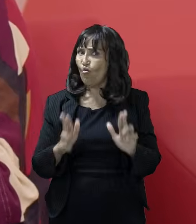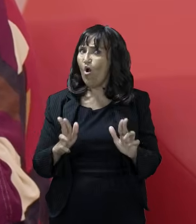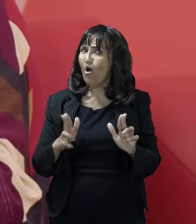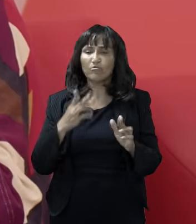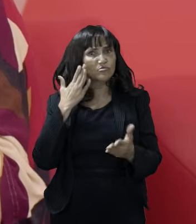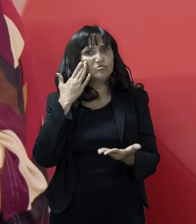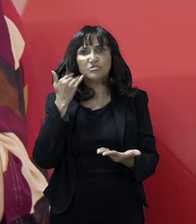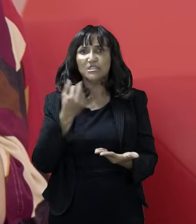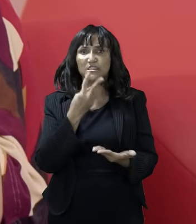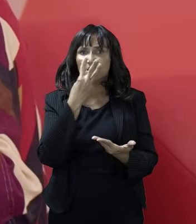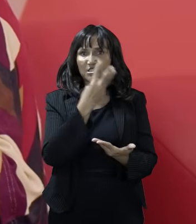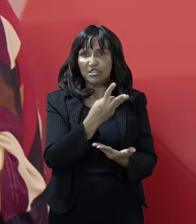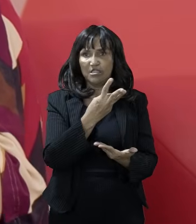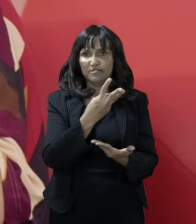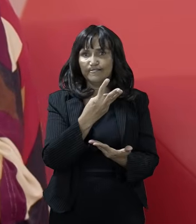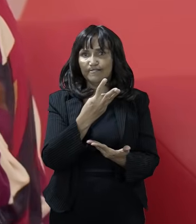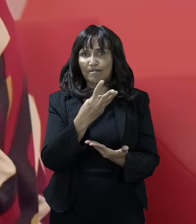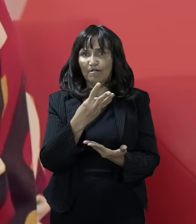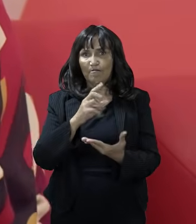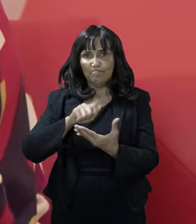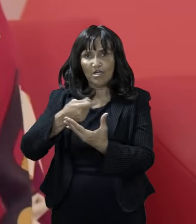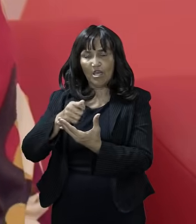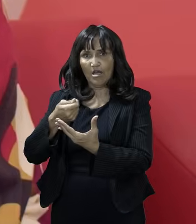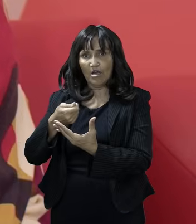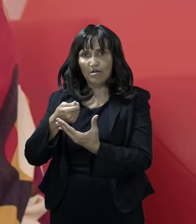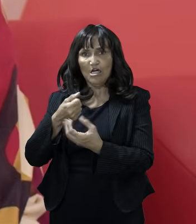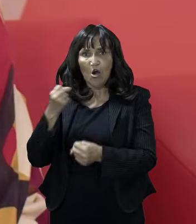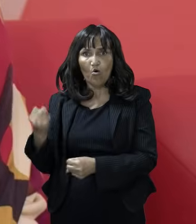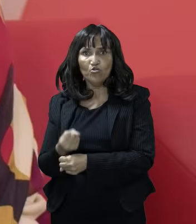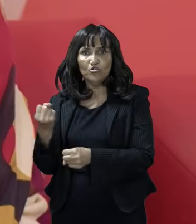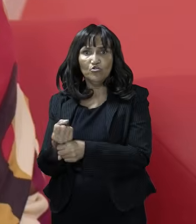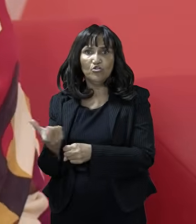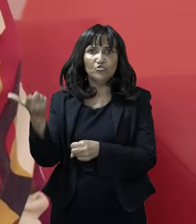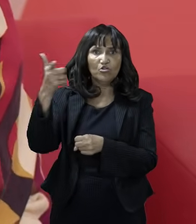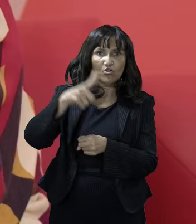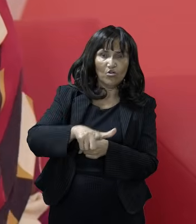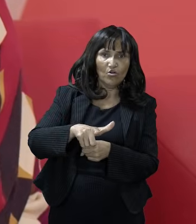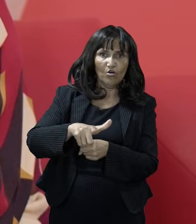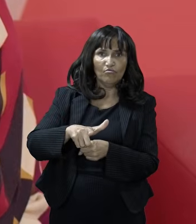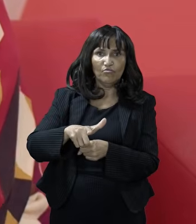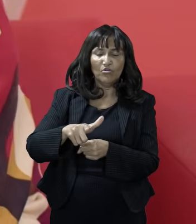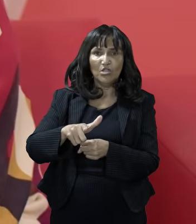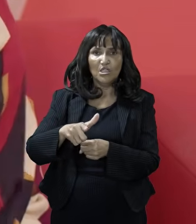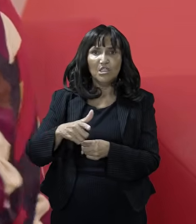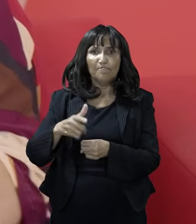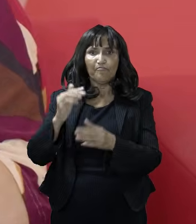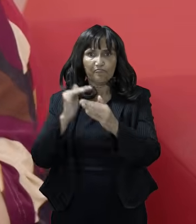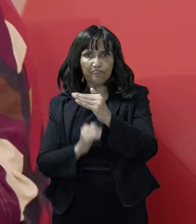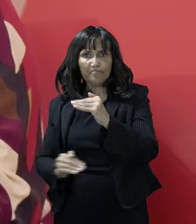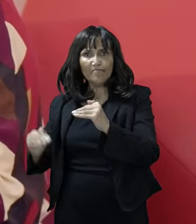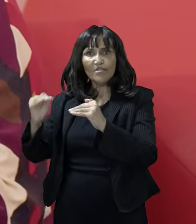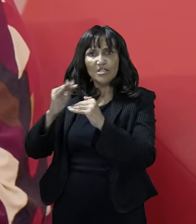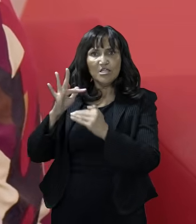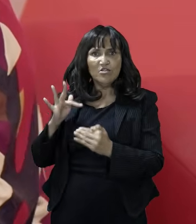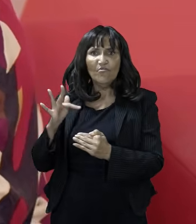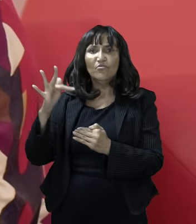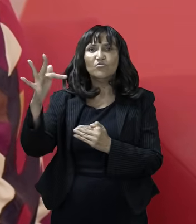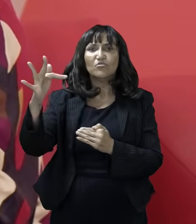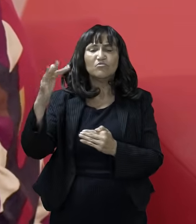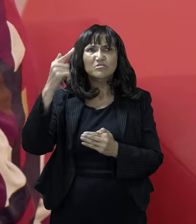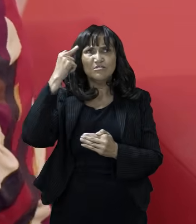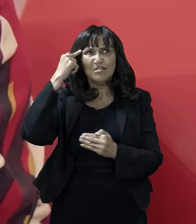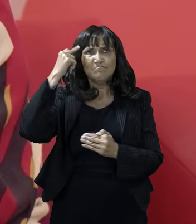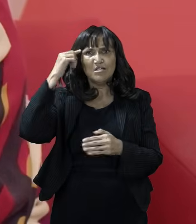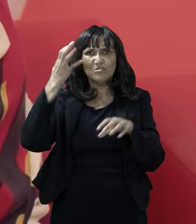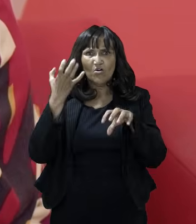3 palavras, né? Reconstrução, soberania e futuro. O senhor acha que o Congresso vai estar muito